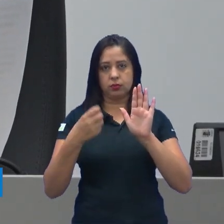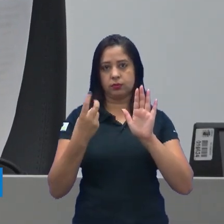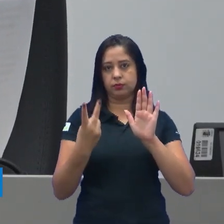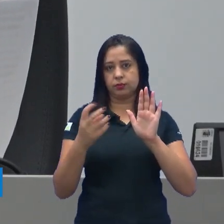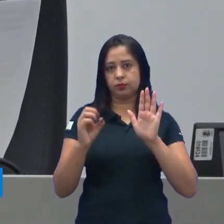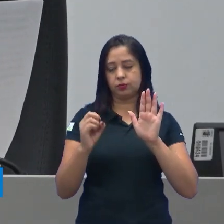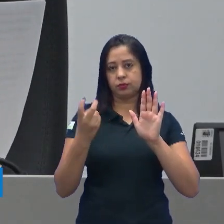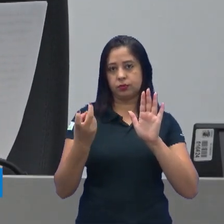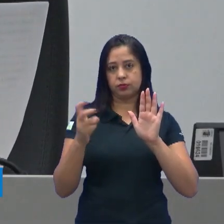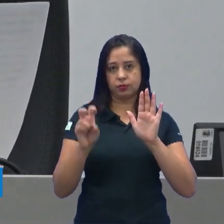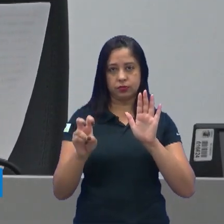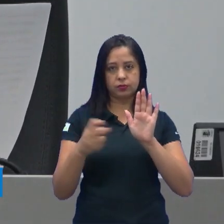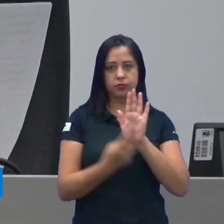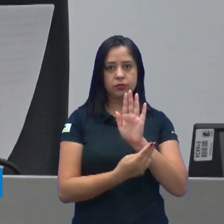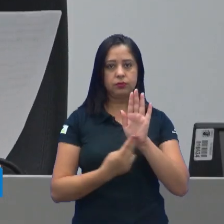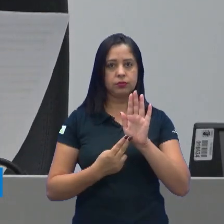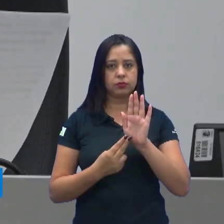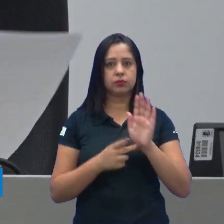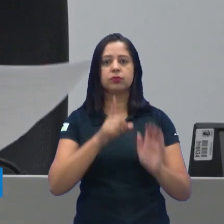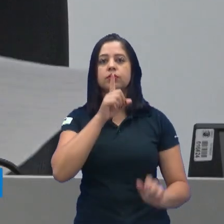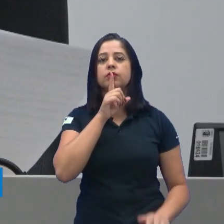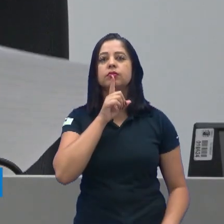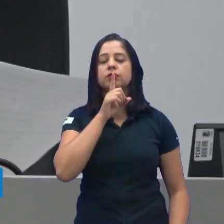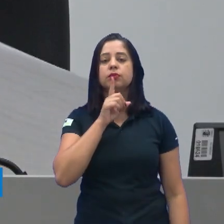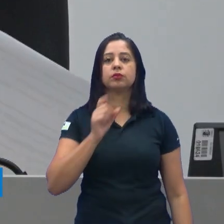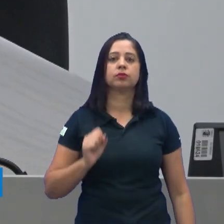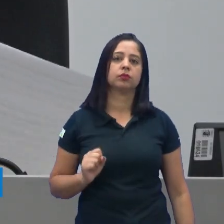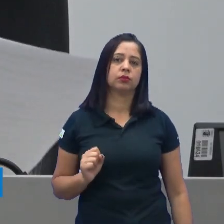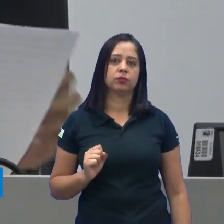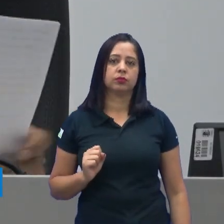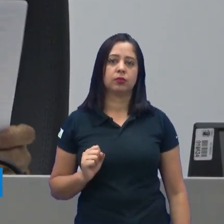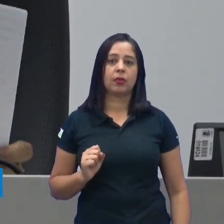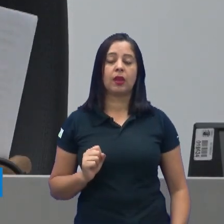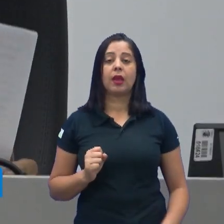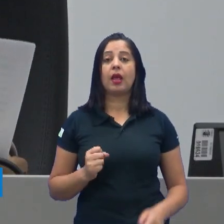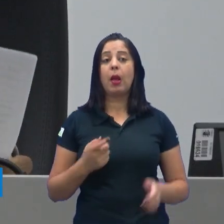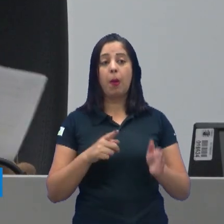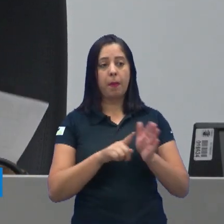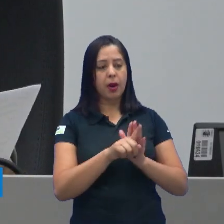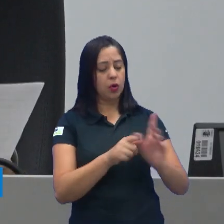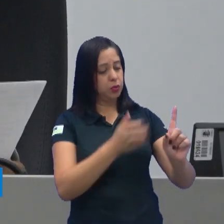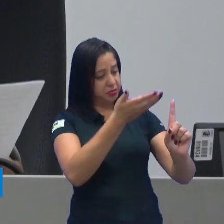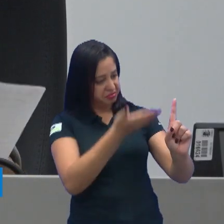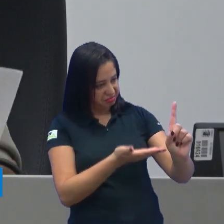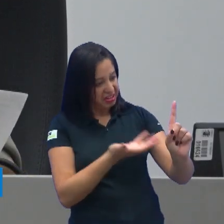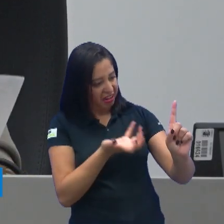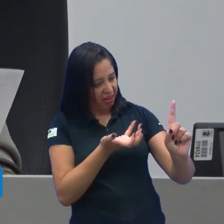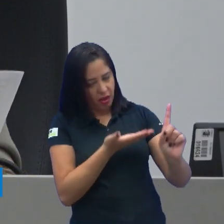3911/2025, autoria do vereador Sérgio Camargo. Consulta a liderança e desejo de caminhar ao voto.